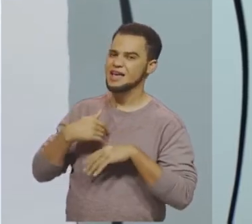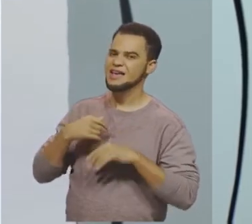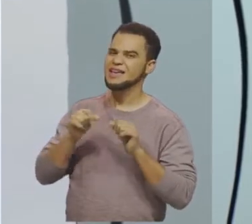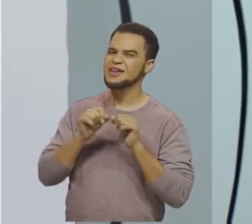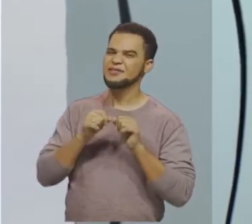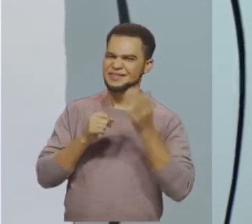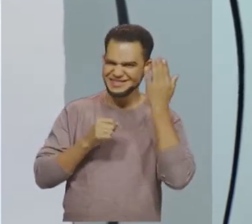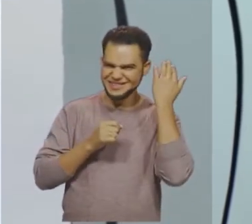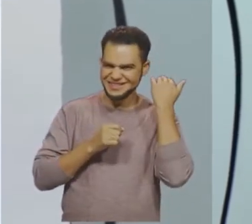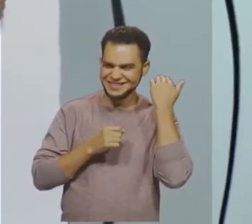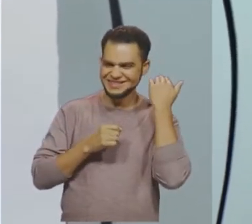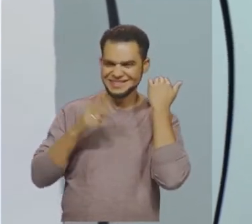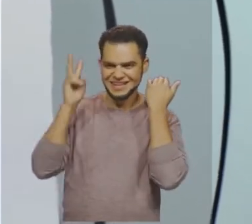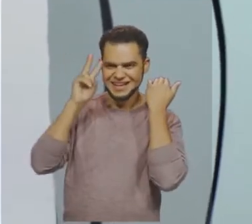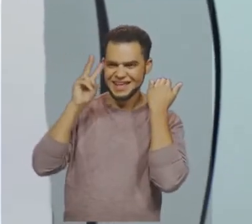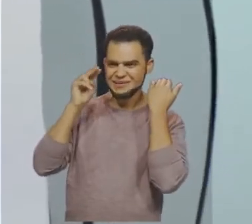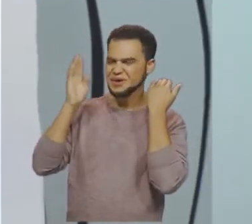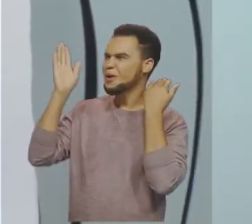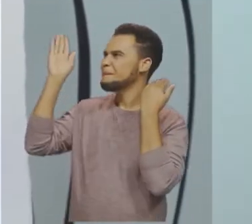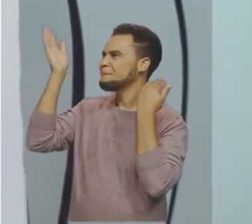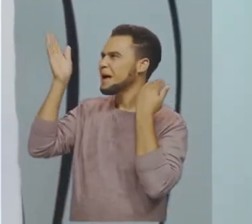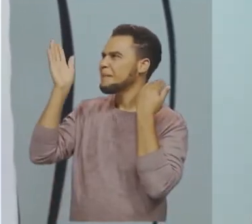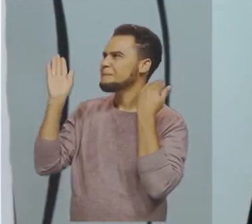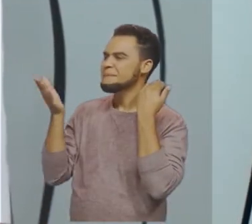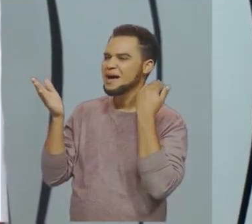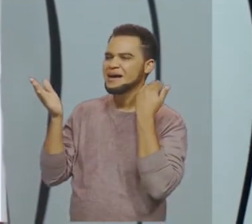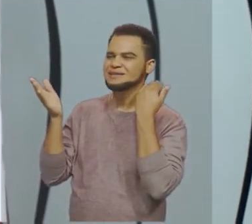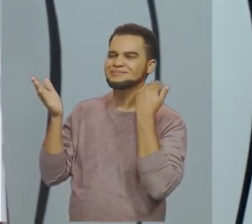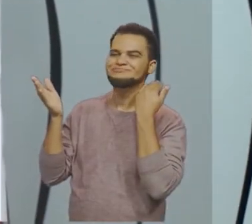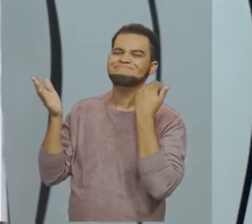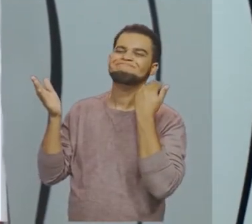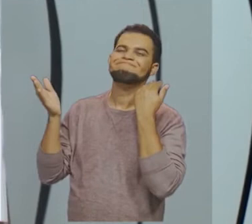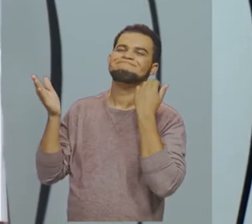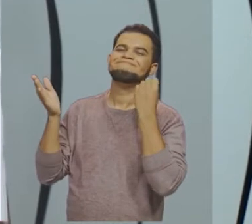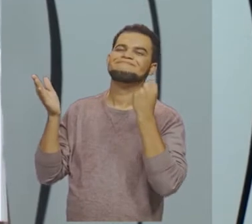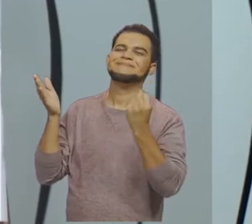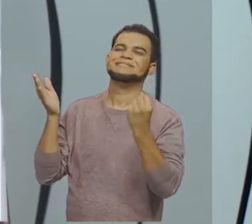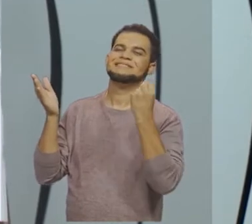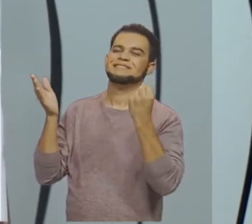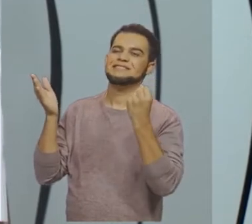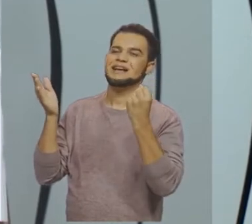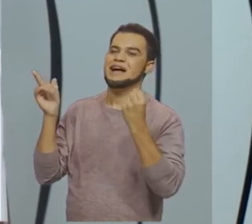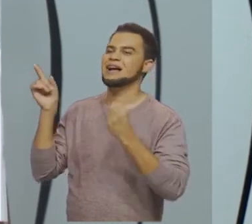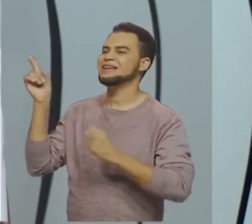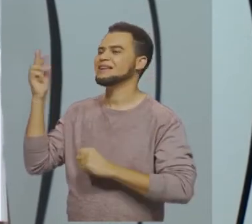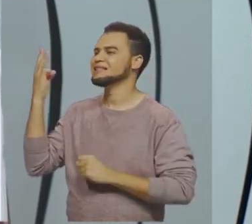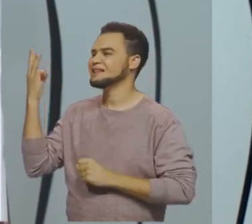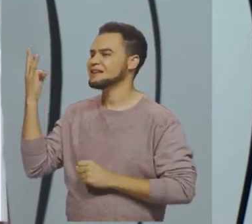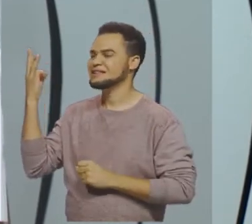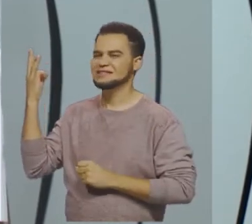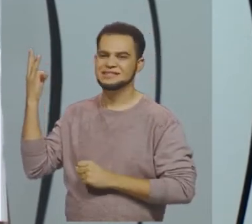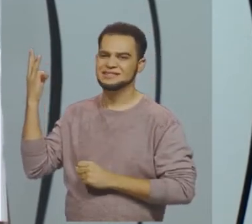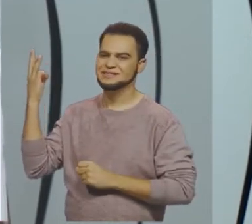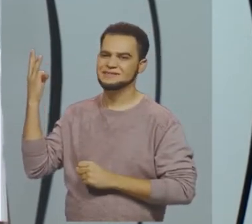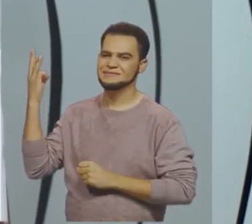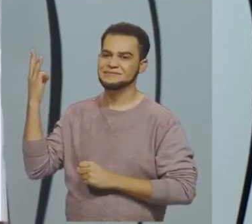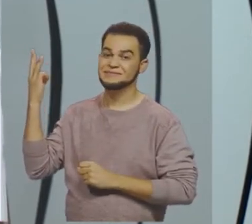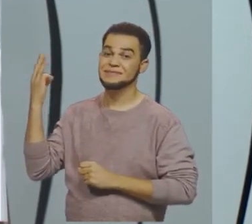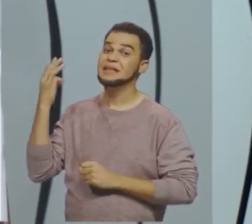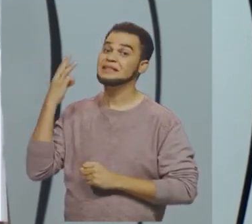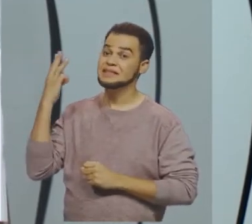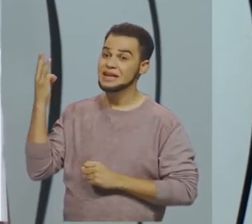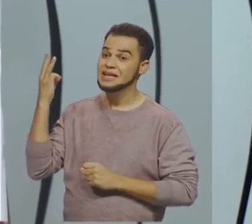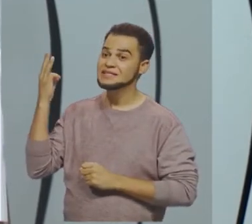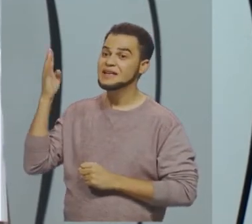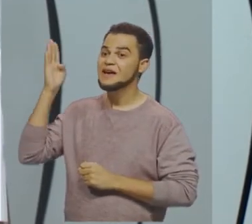jeito que tá lá. Cortei, cortei, cortei. Só que aqui é 3 fatorial. Não é 3, é 3 fatorial.